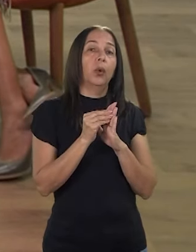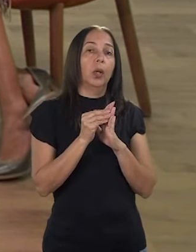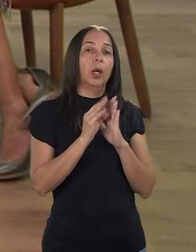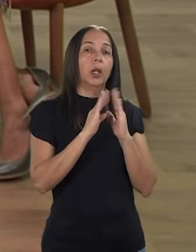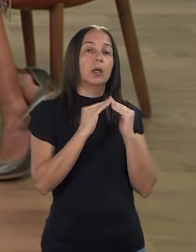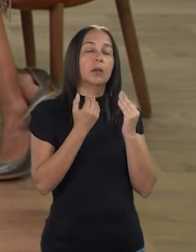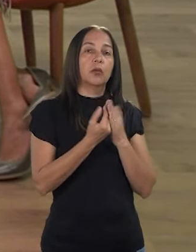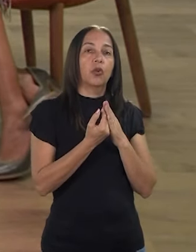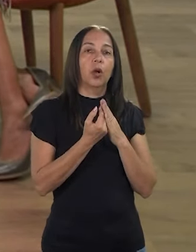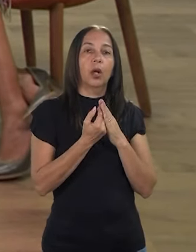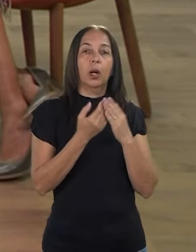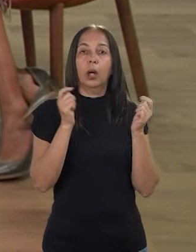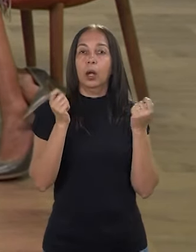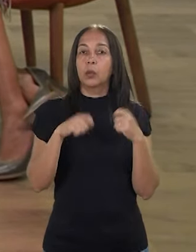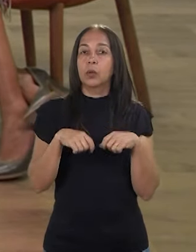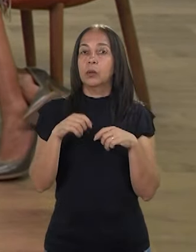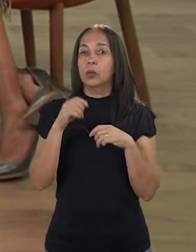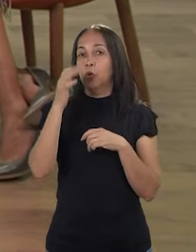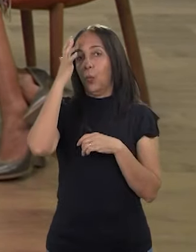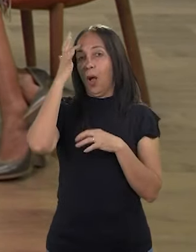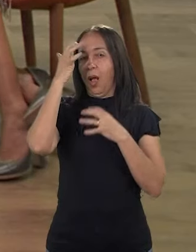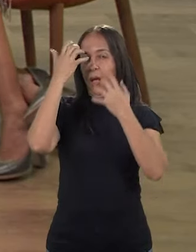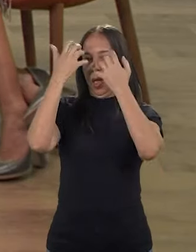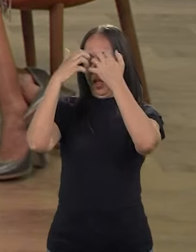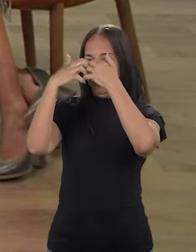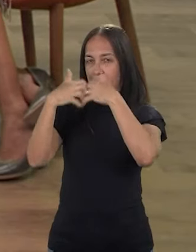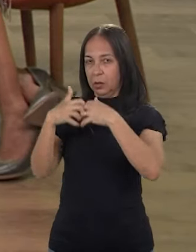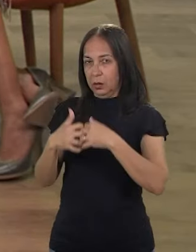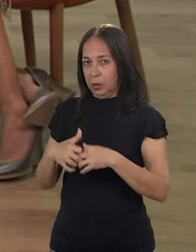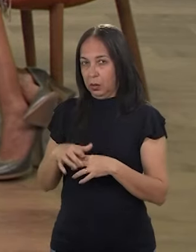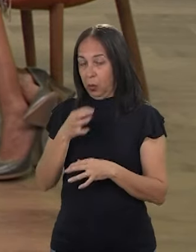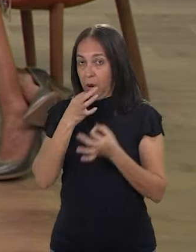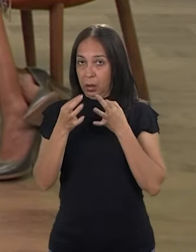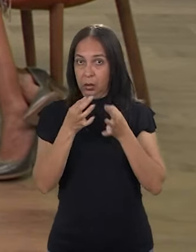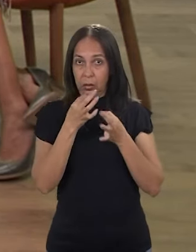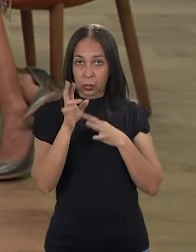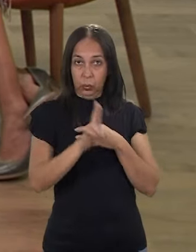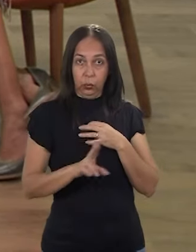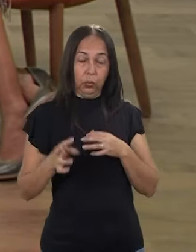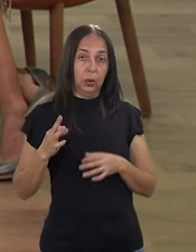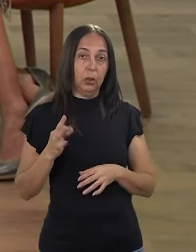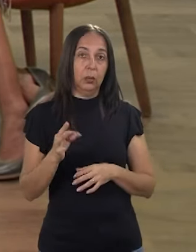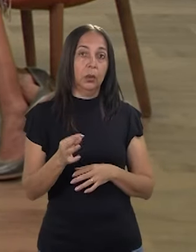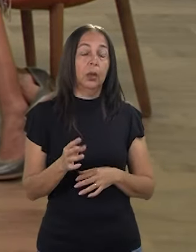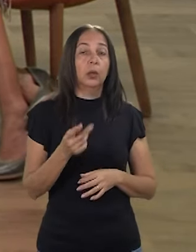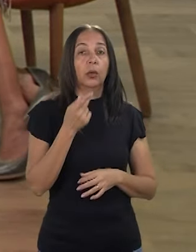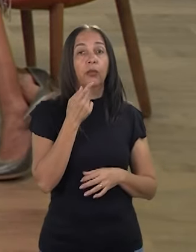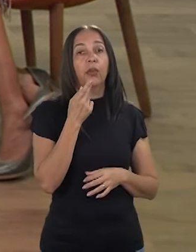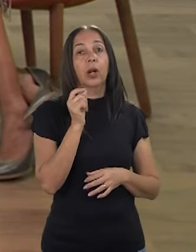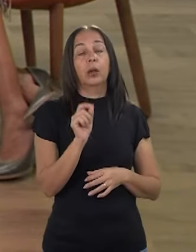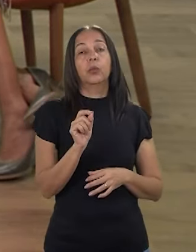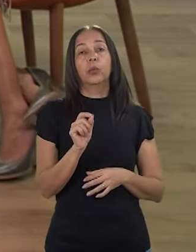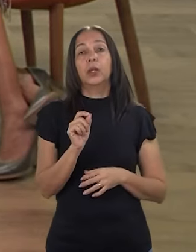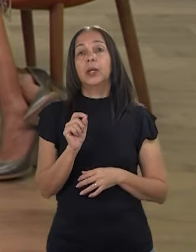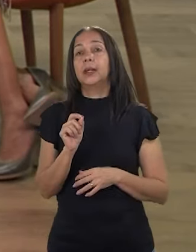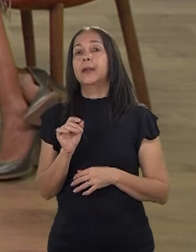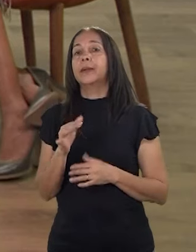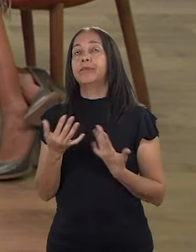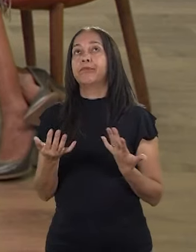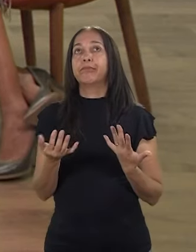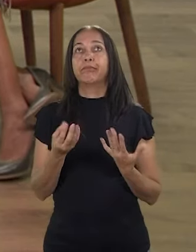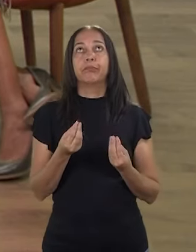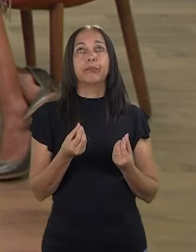escolar a capacitação de uma reflexão crítica para o uso das tecnologias e eu acho que isso fala muito sobre o que a gente conversou aqui se eu